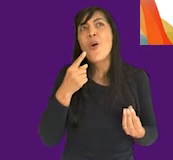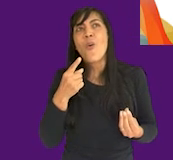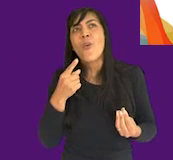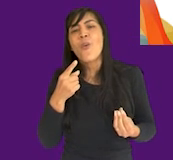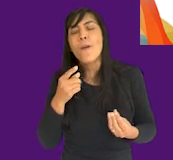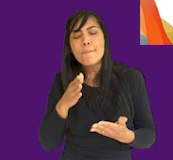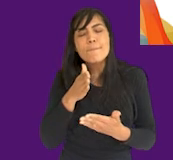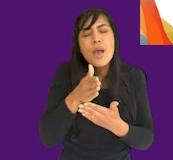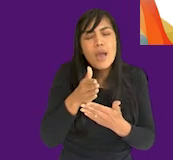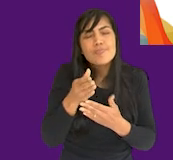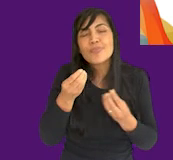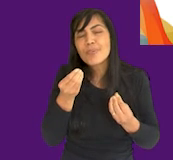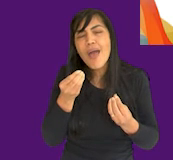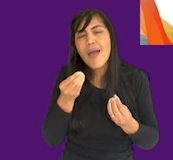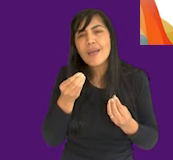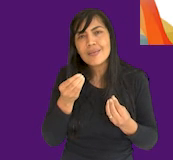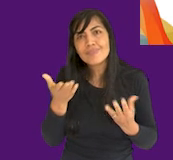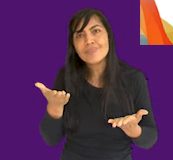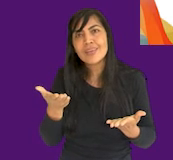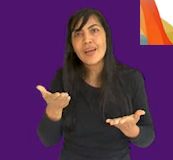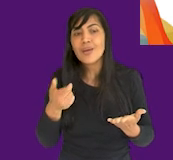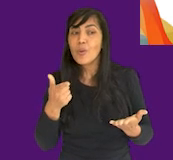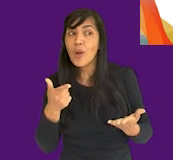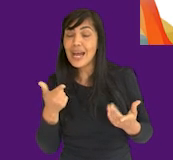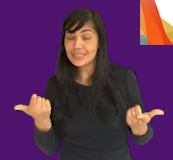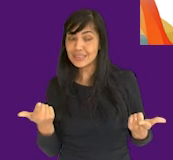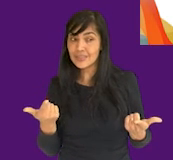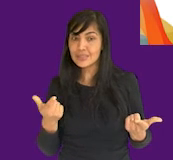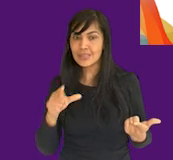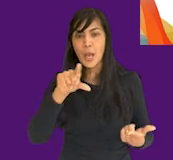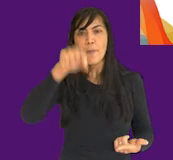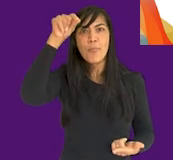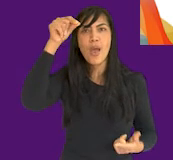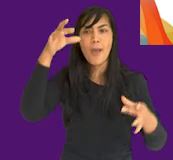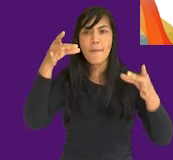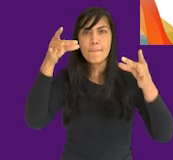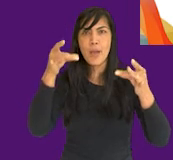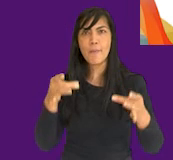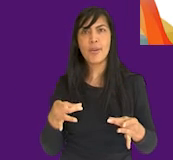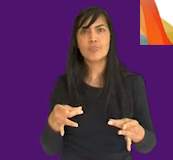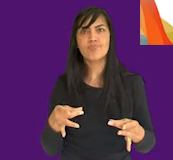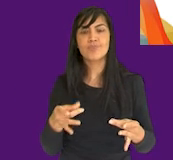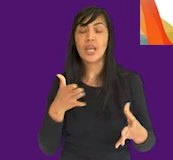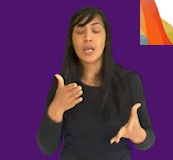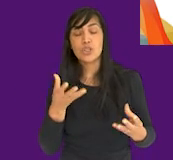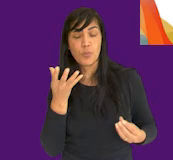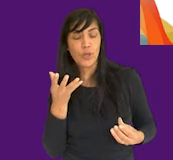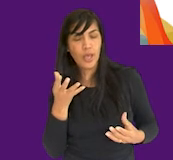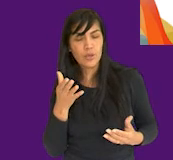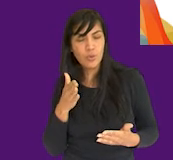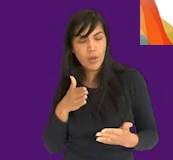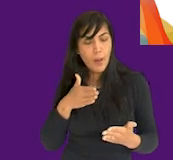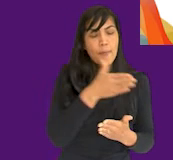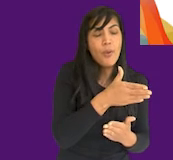cão próximo ablution precisa saber para atuar em outros casos eles são bem específicos por exemplo queremos